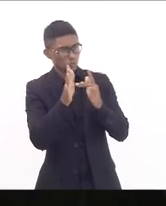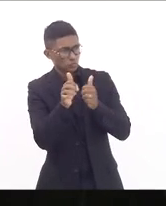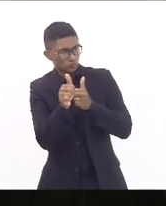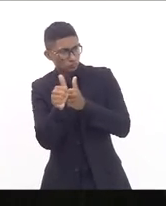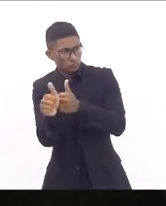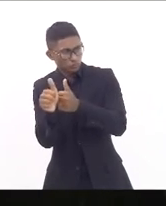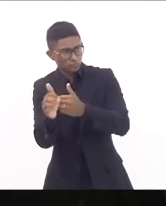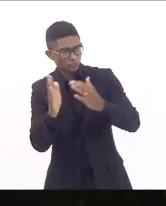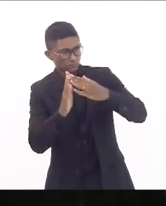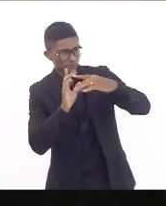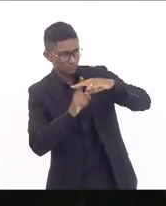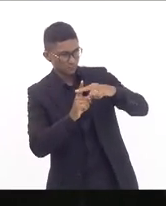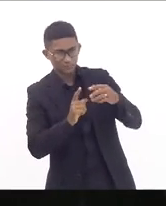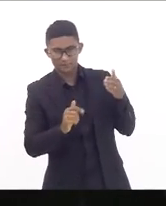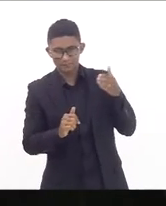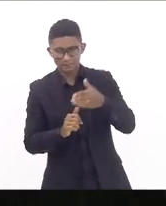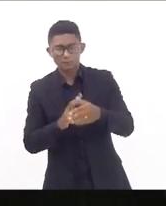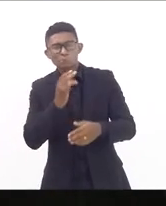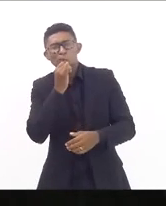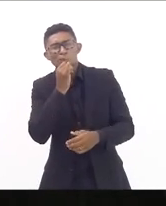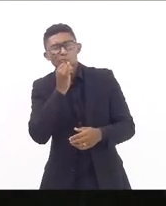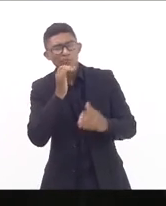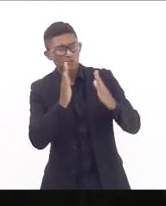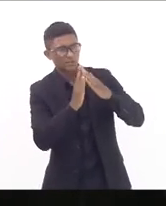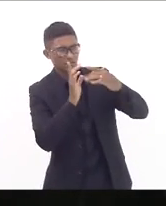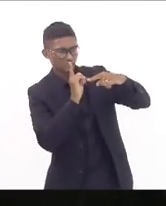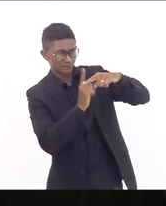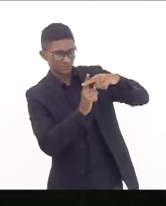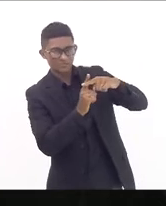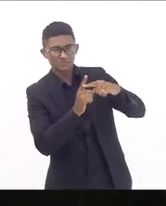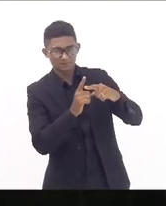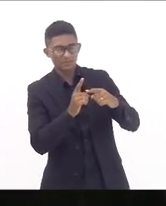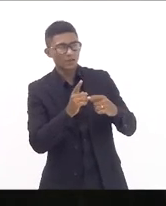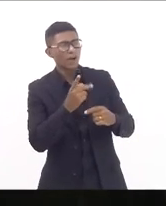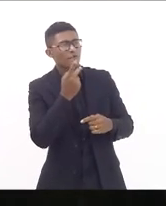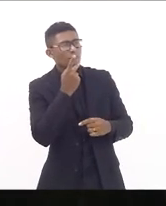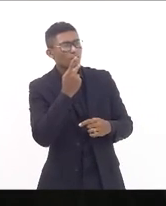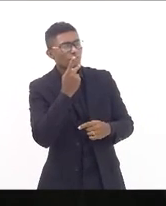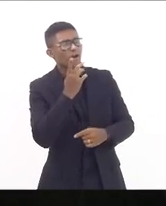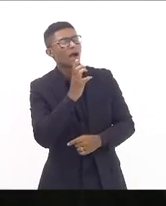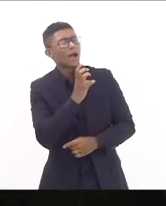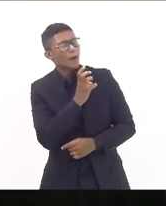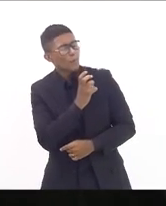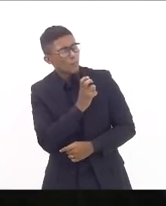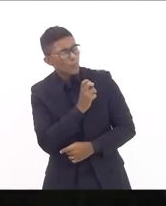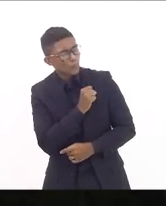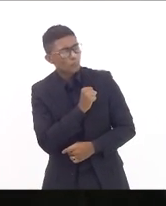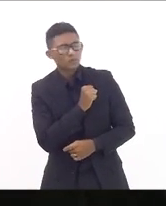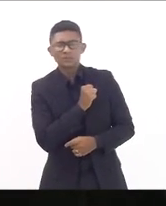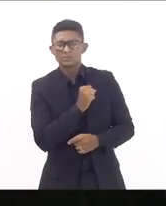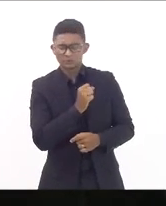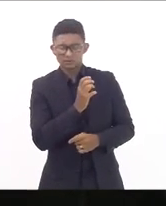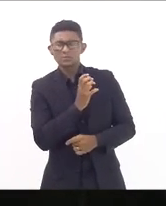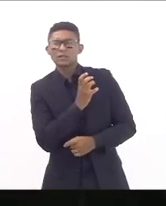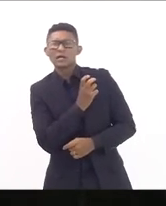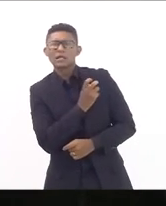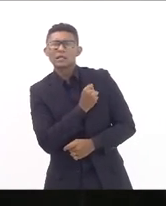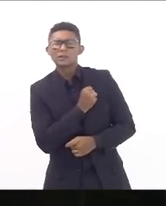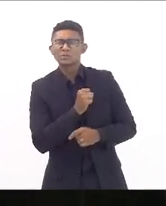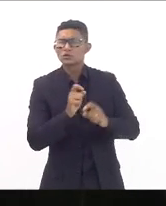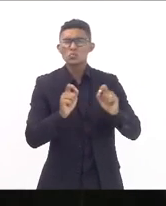quando na cristandade se fala no amor, não é o amor etéreo, né? Um